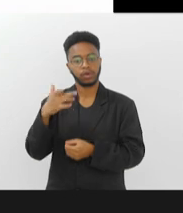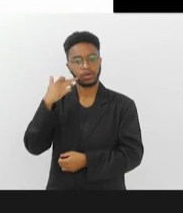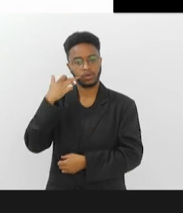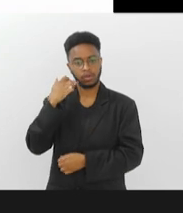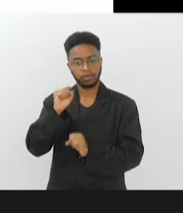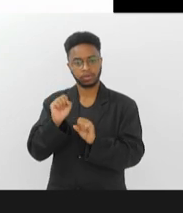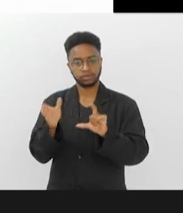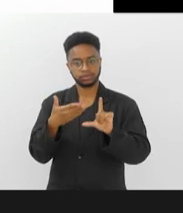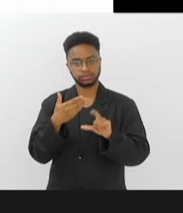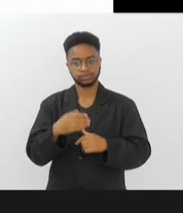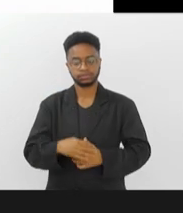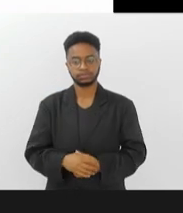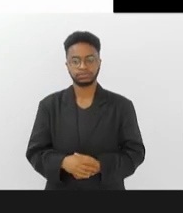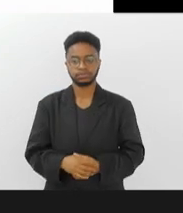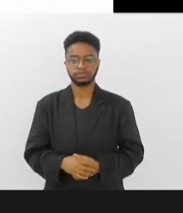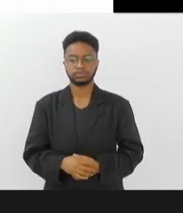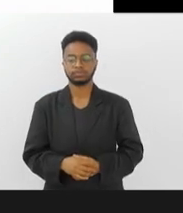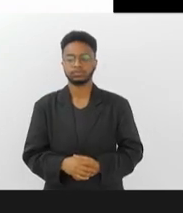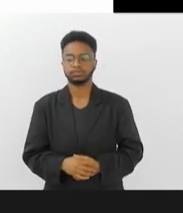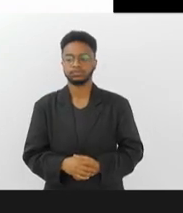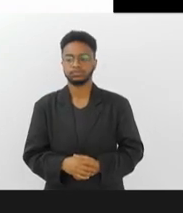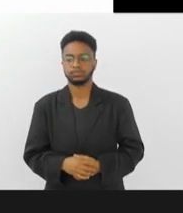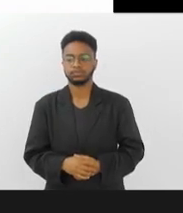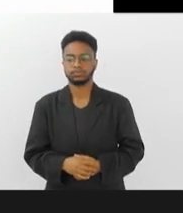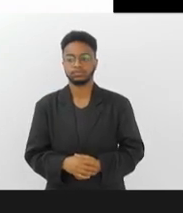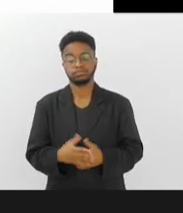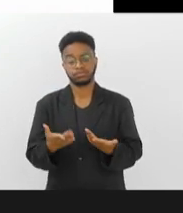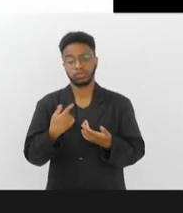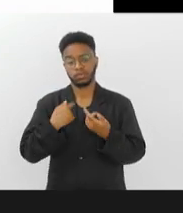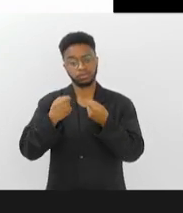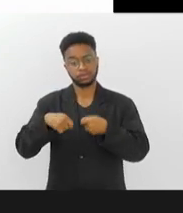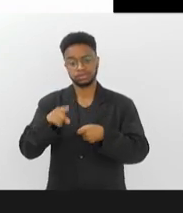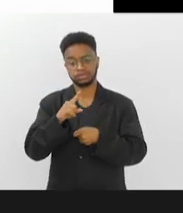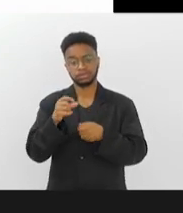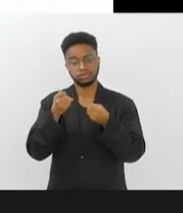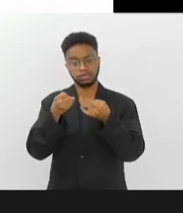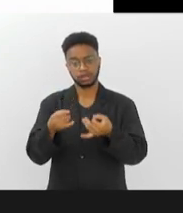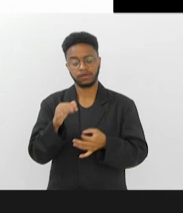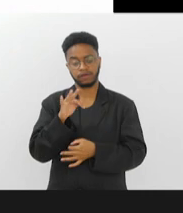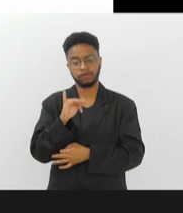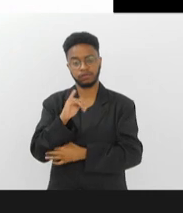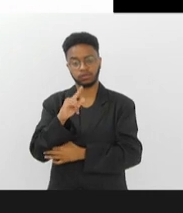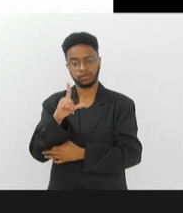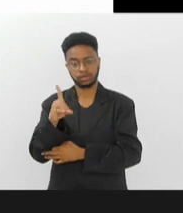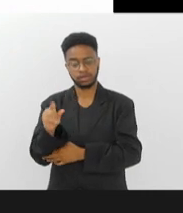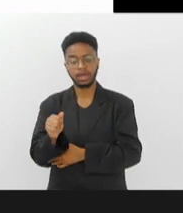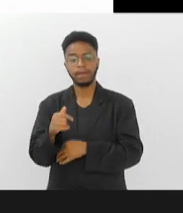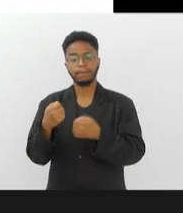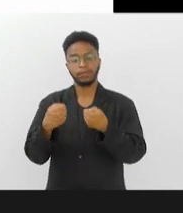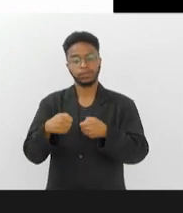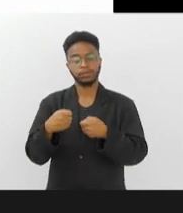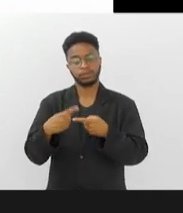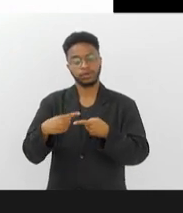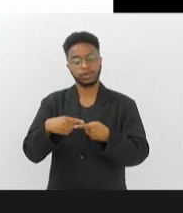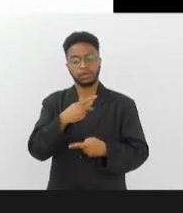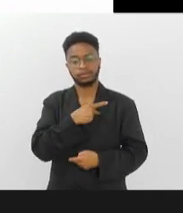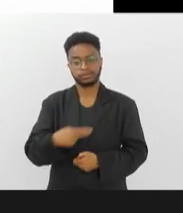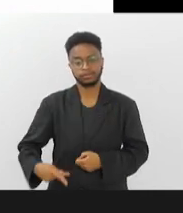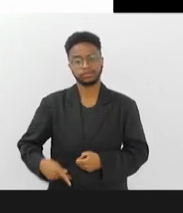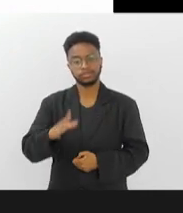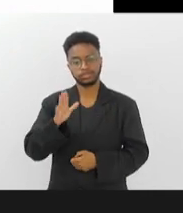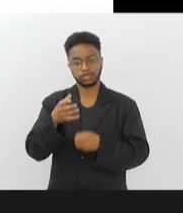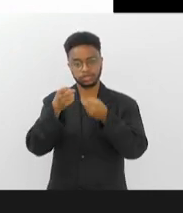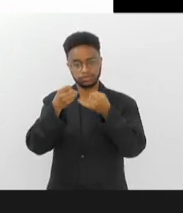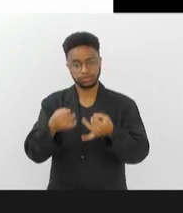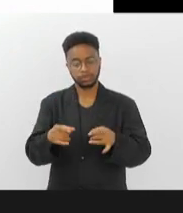passar, por favor. Bom, não preciso falar da Filda, que o presidente da Filda já falou bastante. A